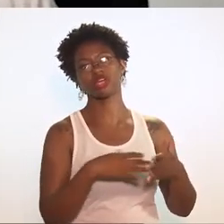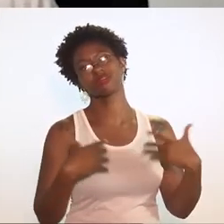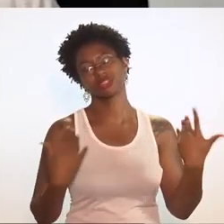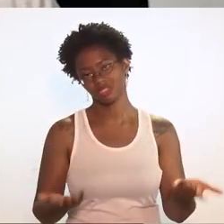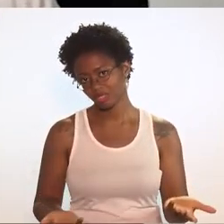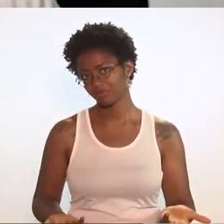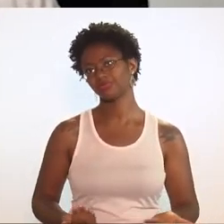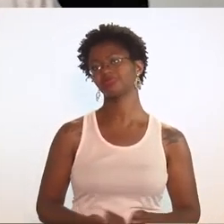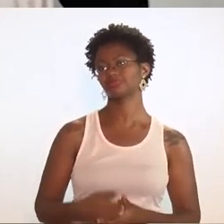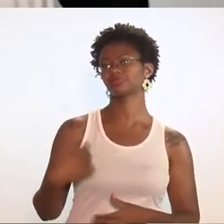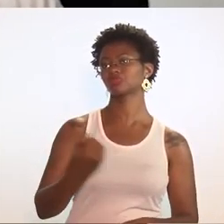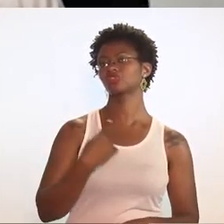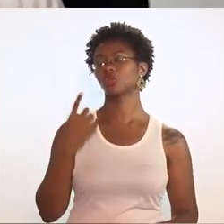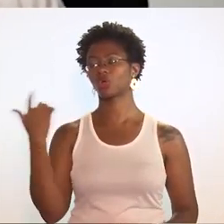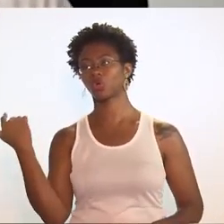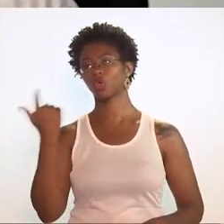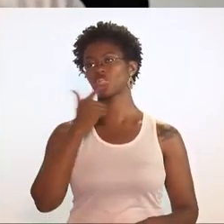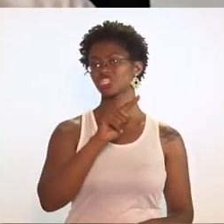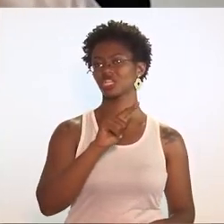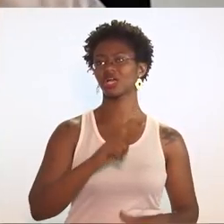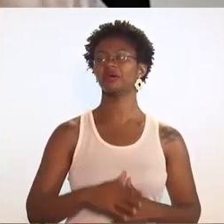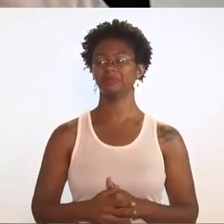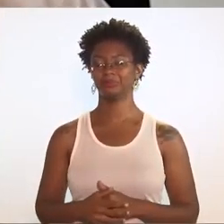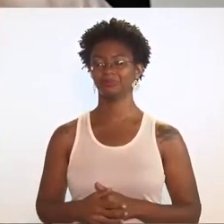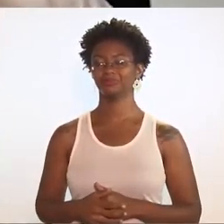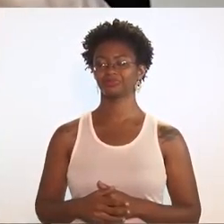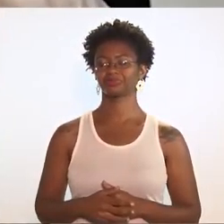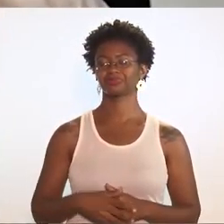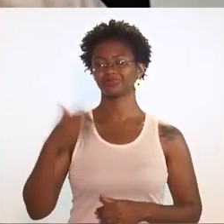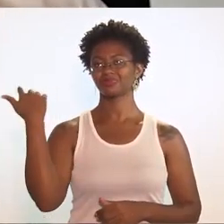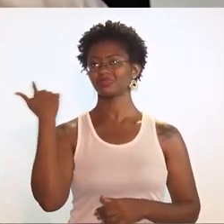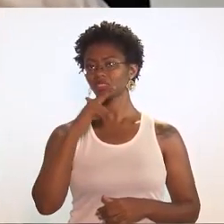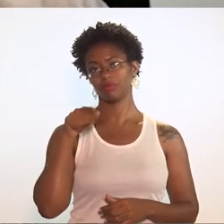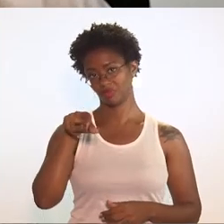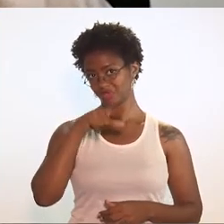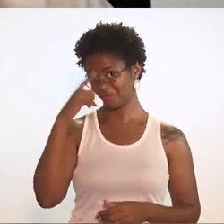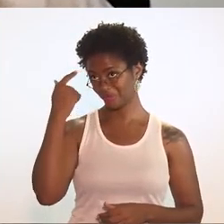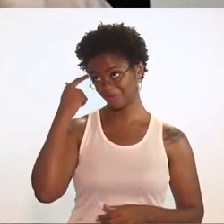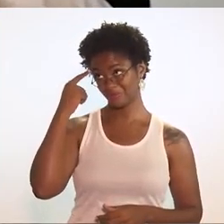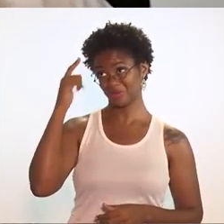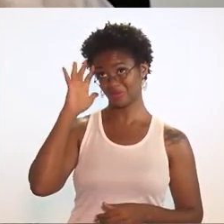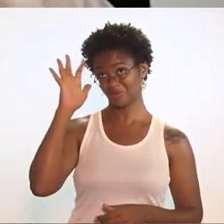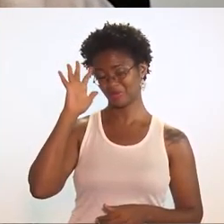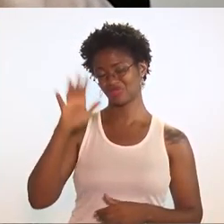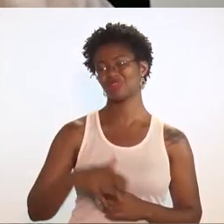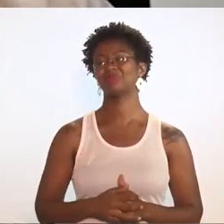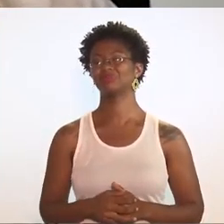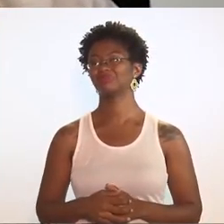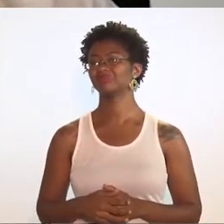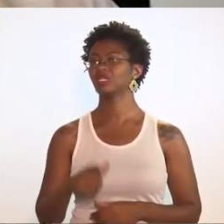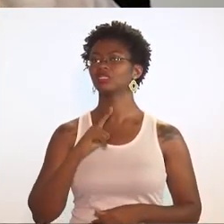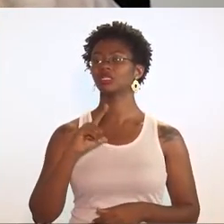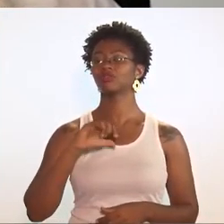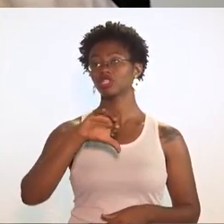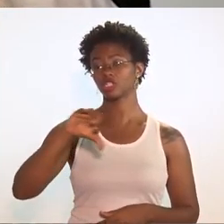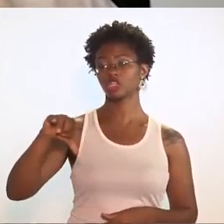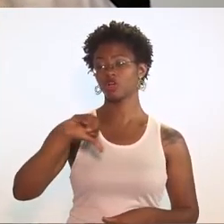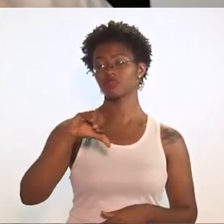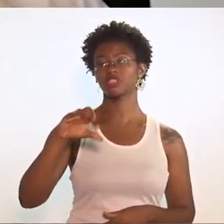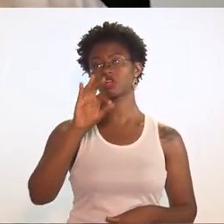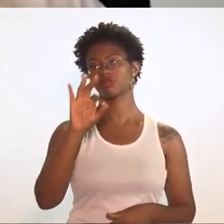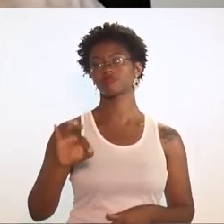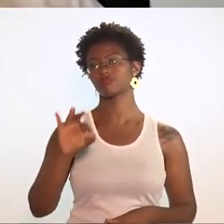turmas de 15 alunas, um total de 45 vagas, que foram completamente ocupadas no primeiro instante que a